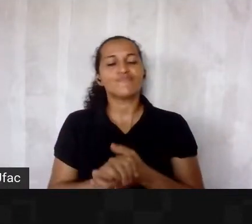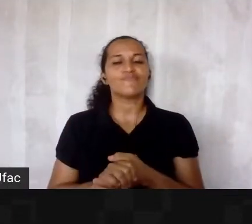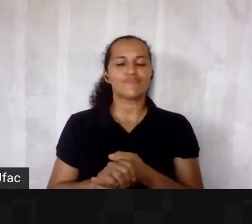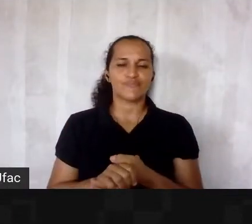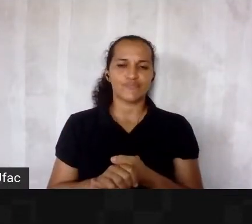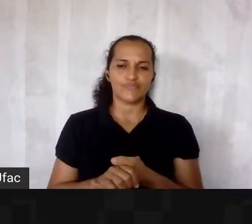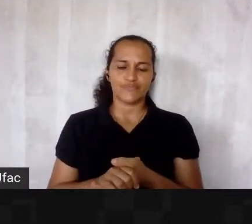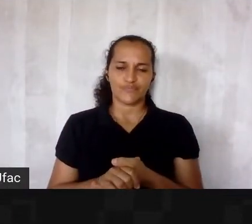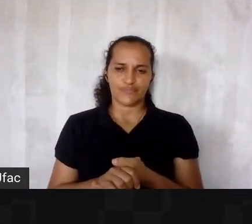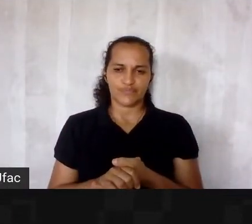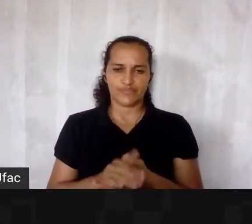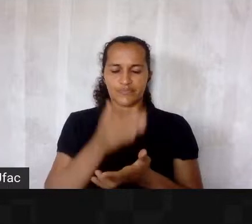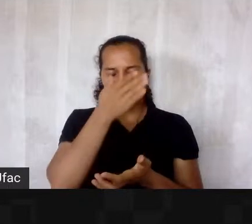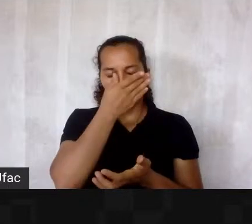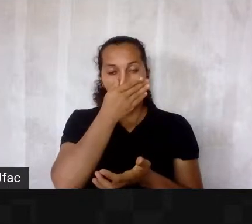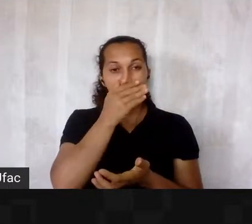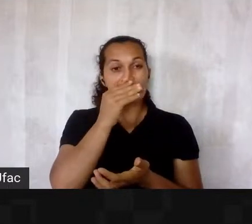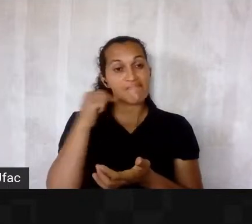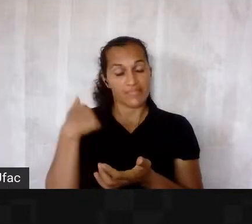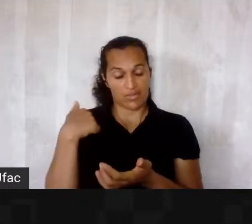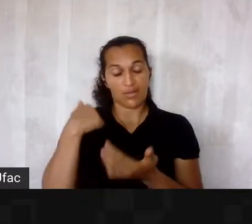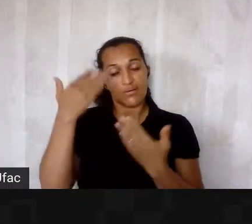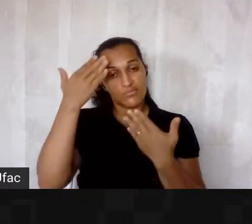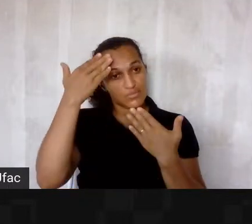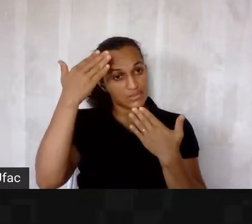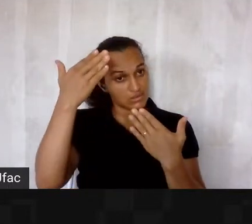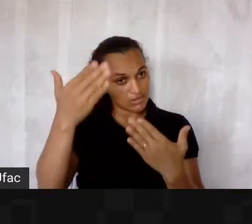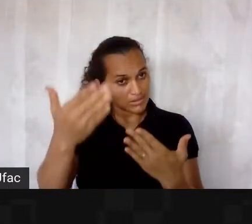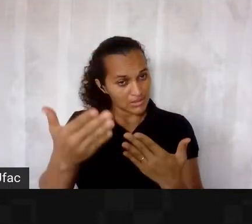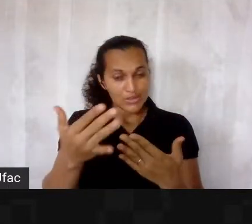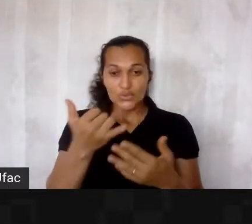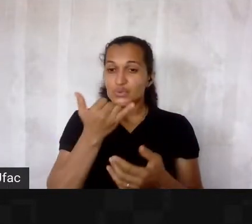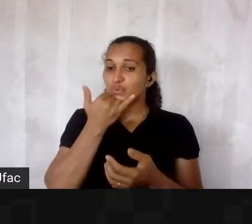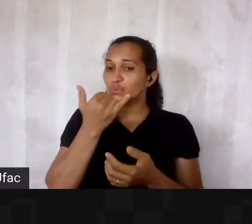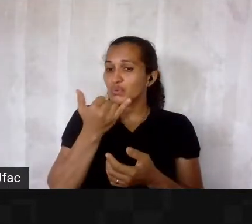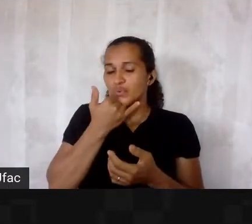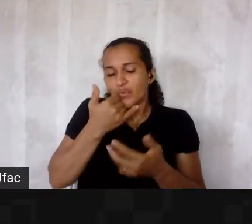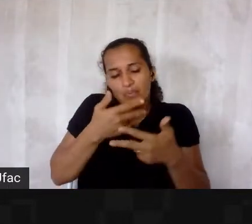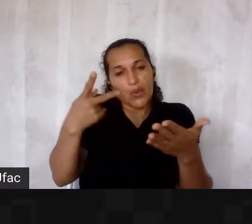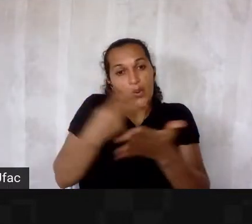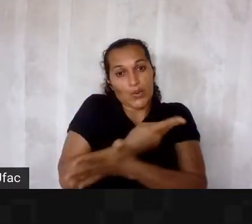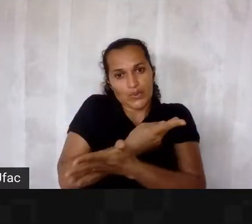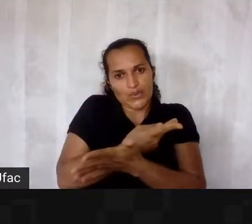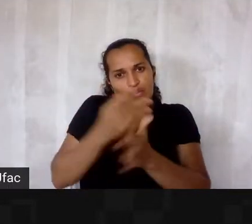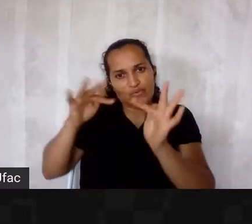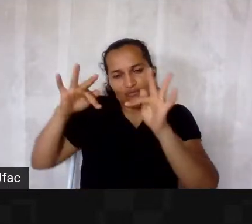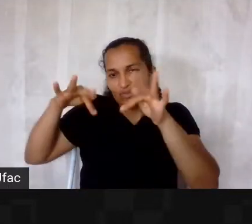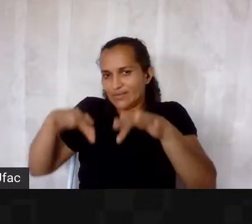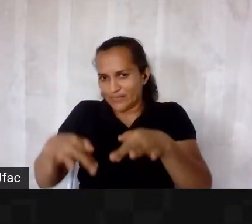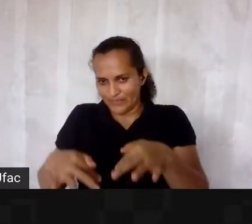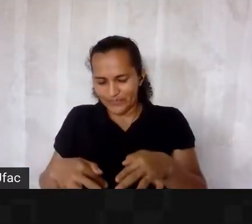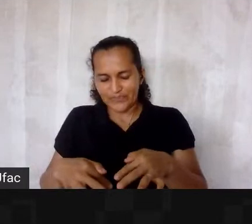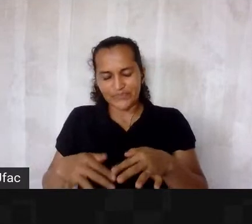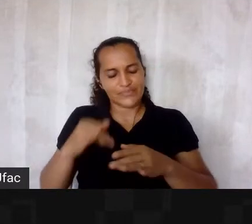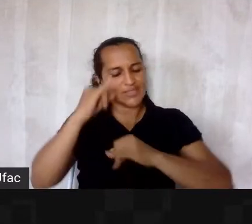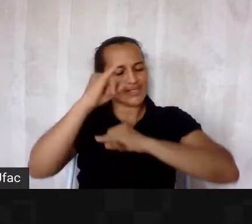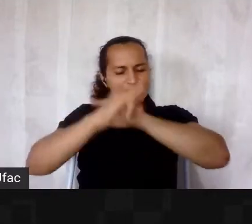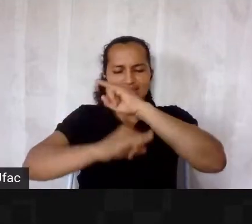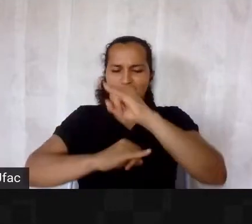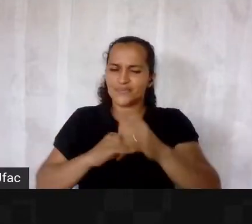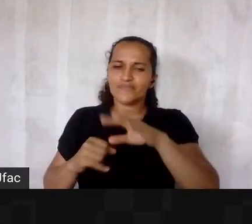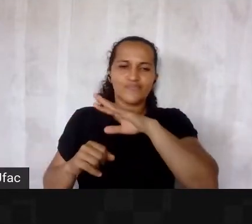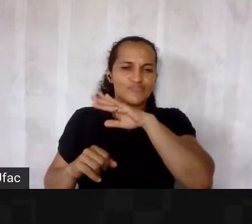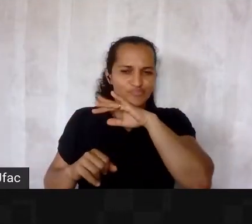agradeço, então, foi desculpa aí por esse atropelo do final, mas a internet não colaborou muito,